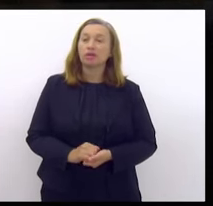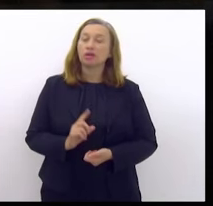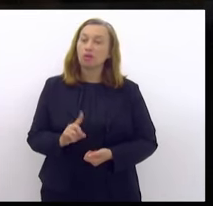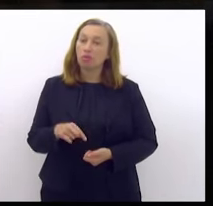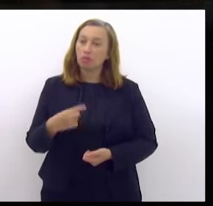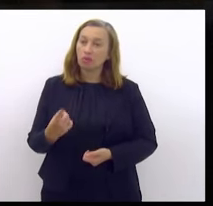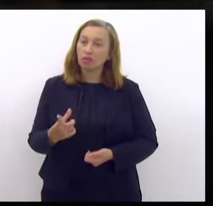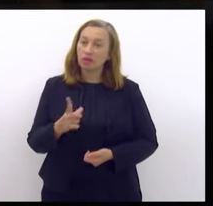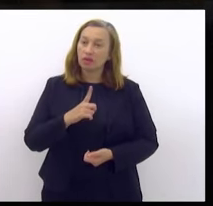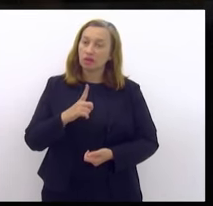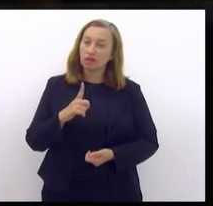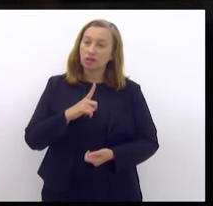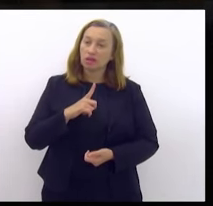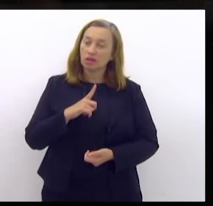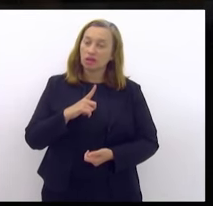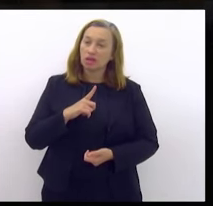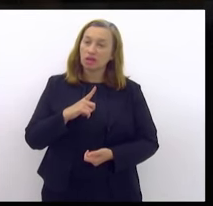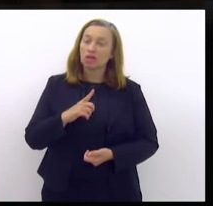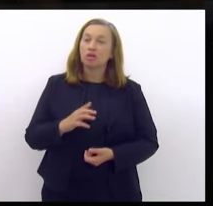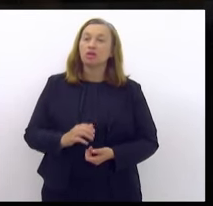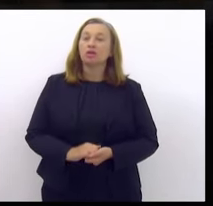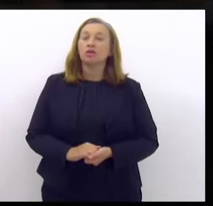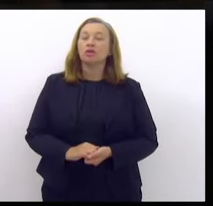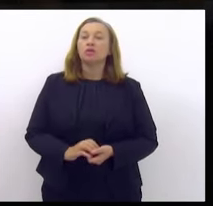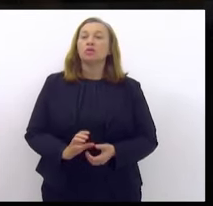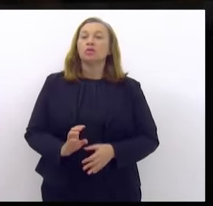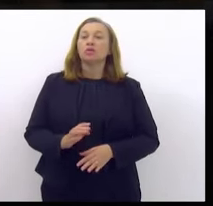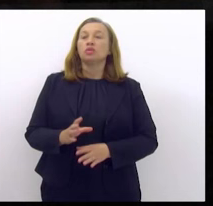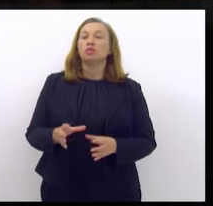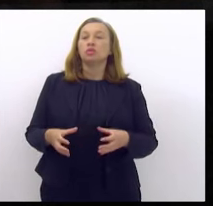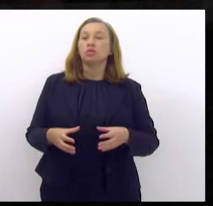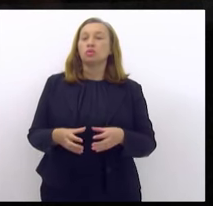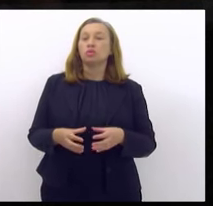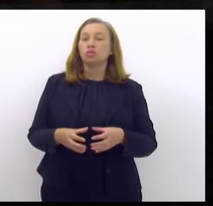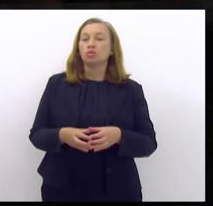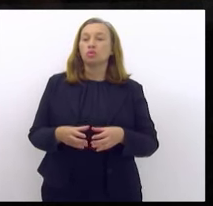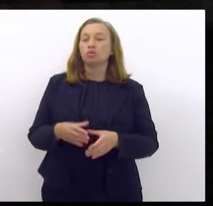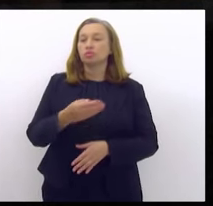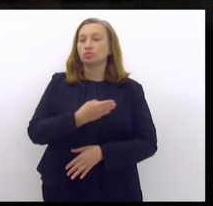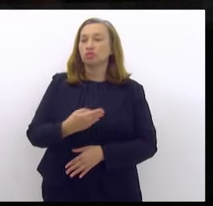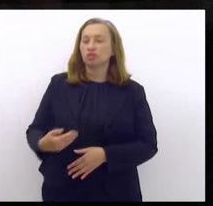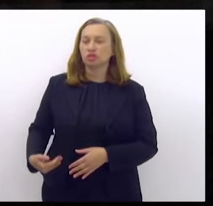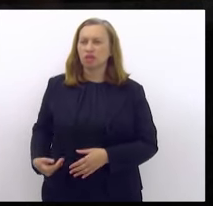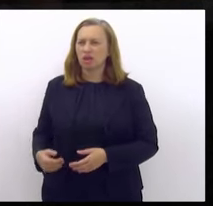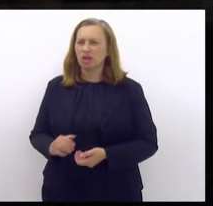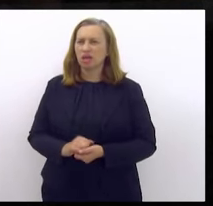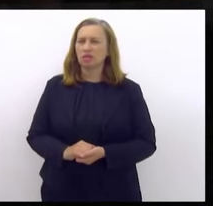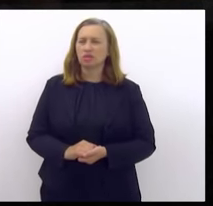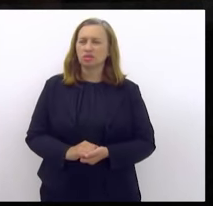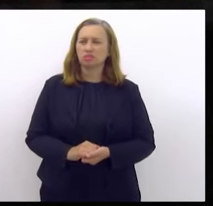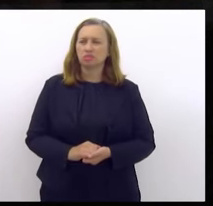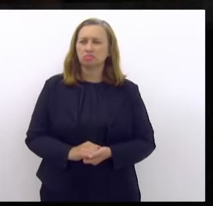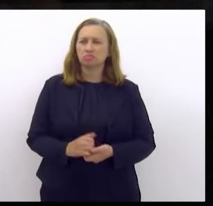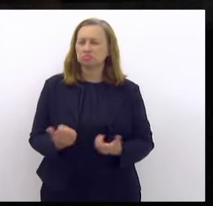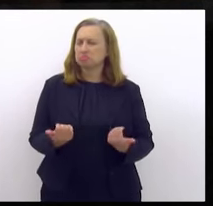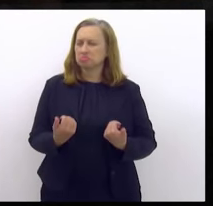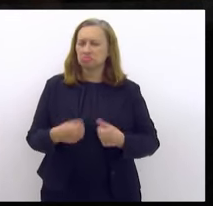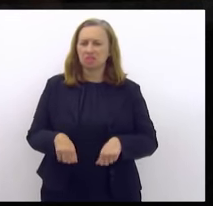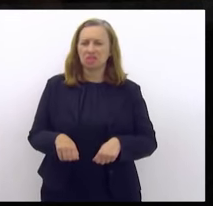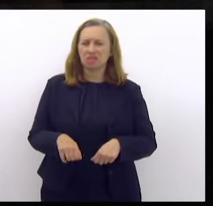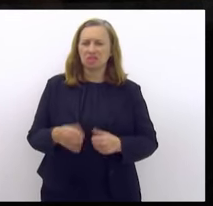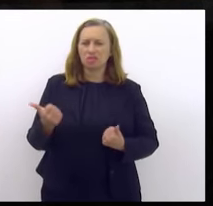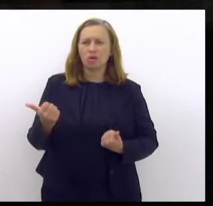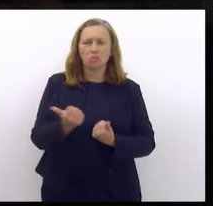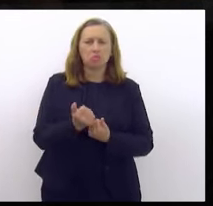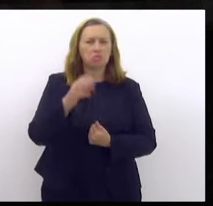o comando do Estado inteiro de extra-quadro, sem a colaboração fundamental